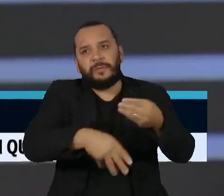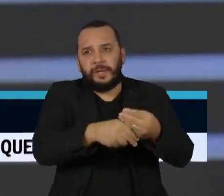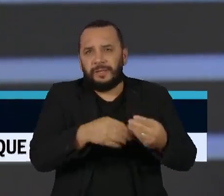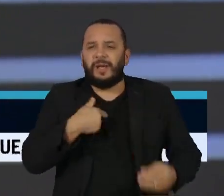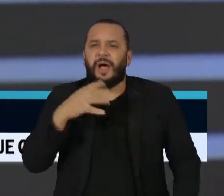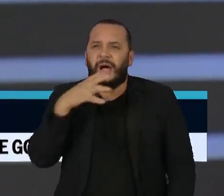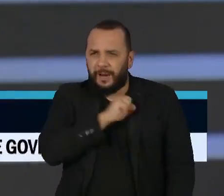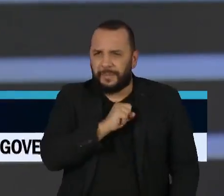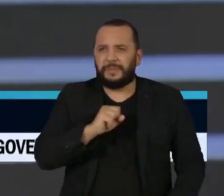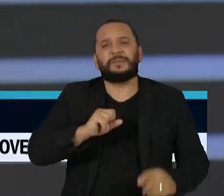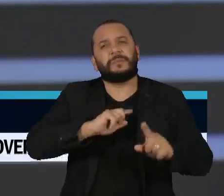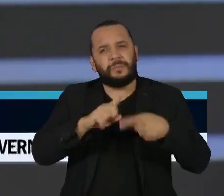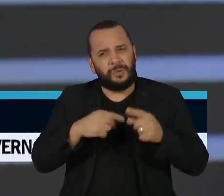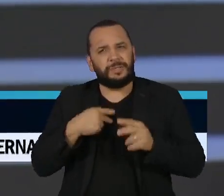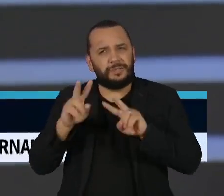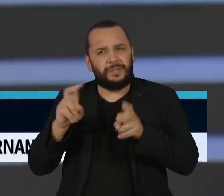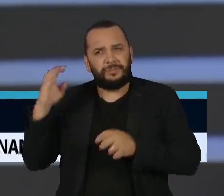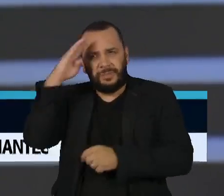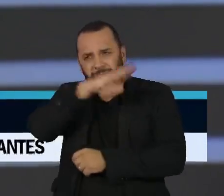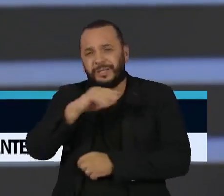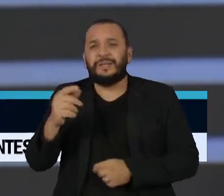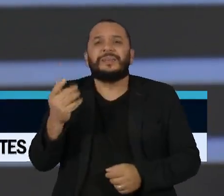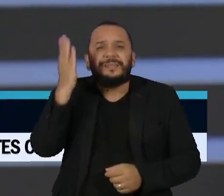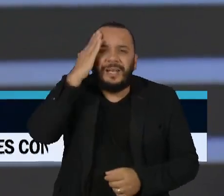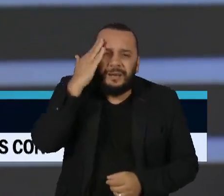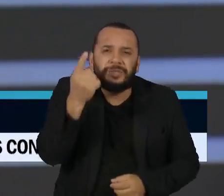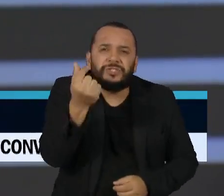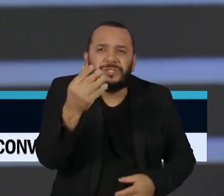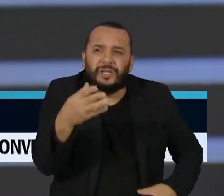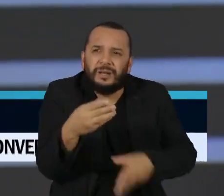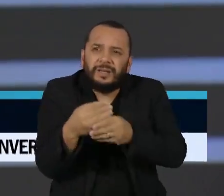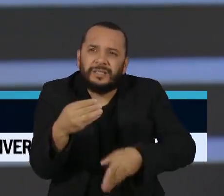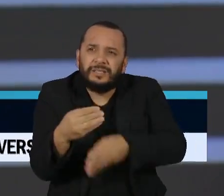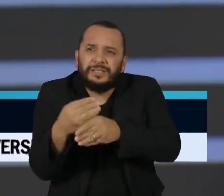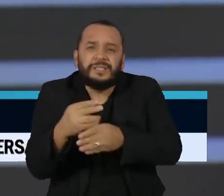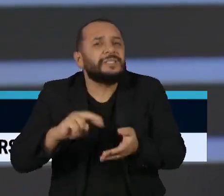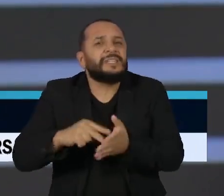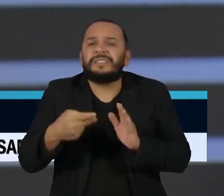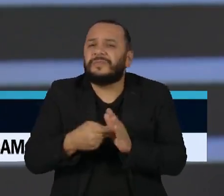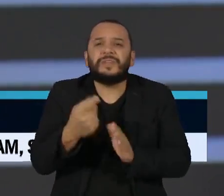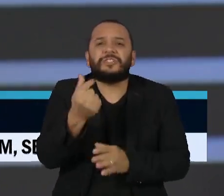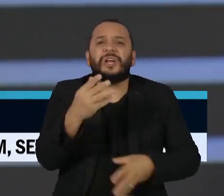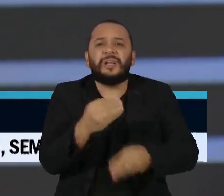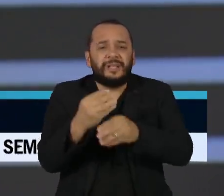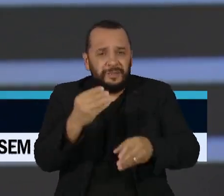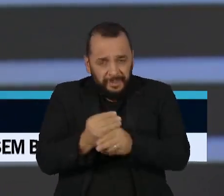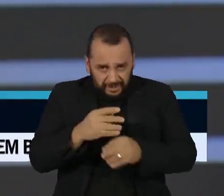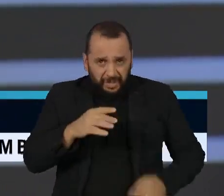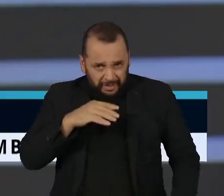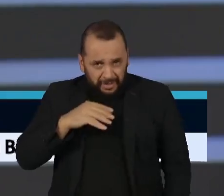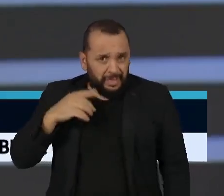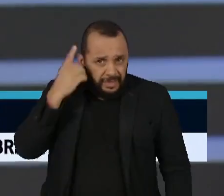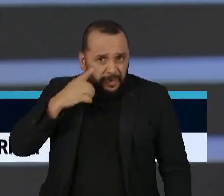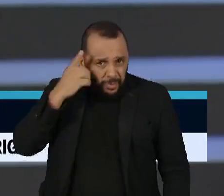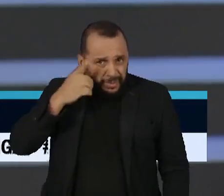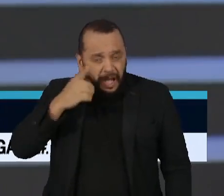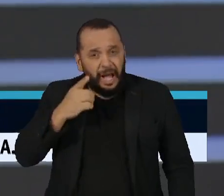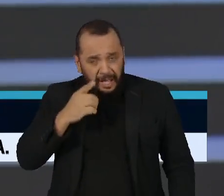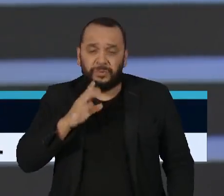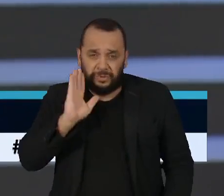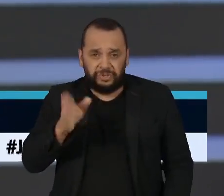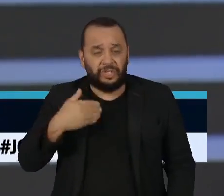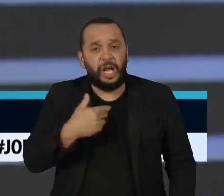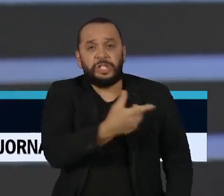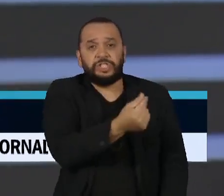falar uma questão do Bolsonaro, lembrar, quando fala emendas, não fica esclarecido o que são as emendas. Dá a impressão que o deputado Paulo, Pedro, José, a